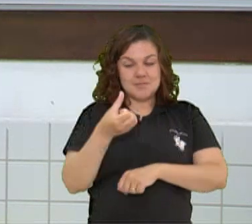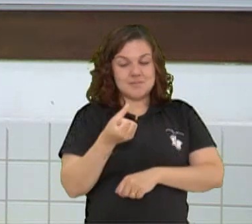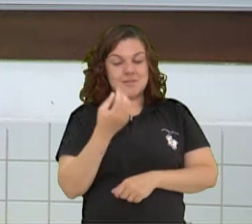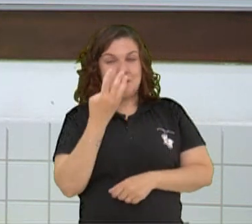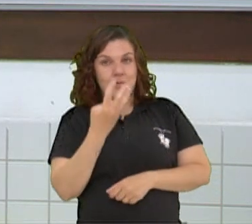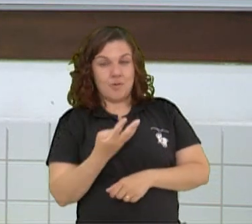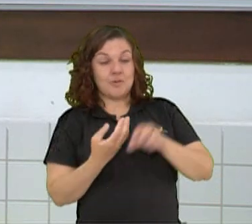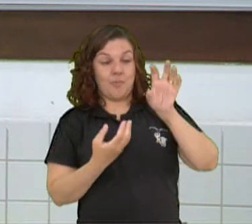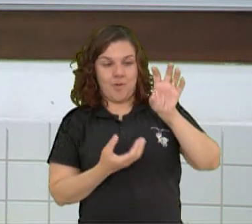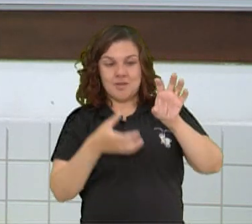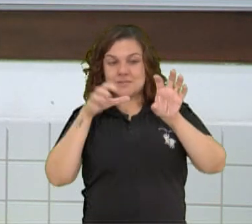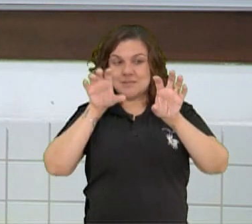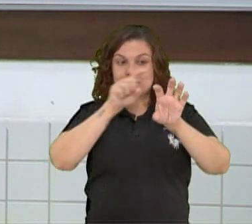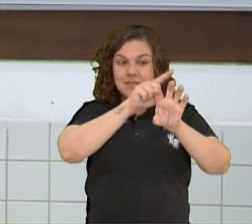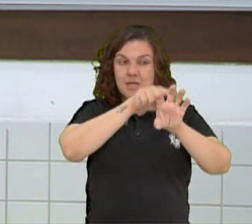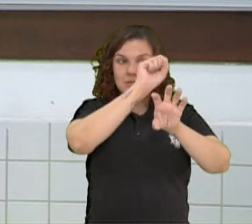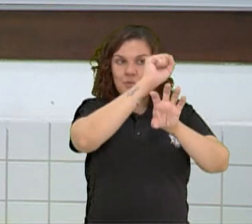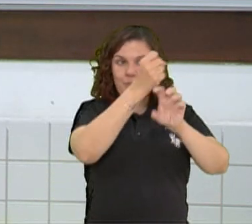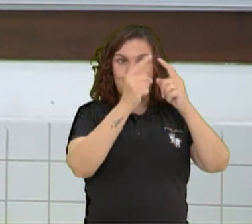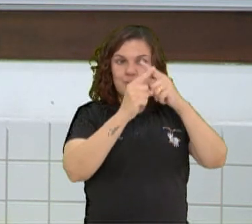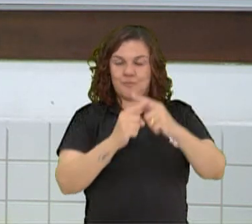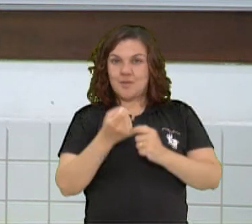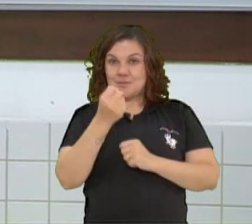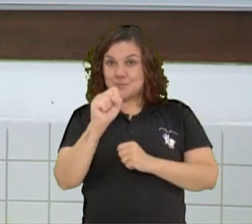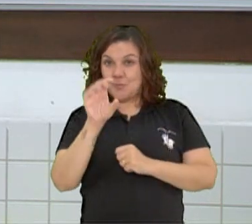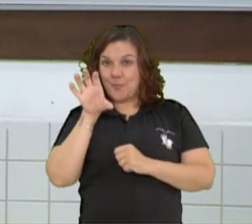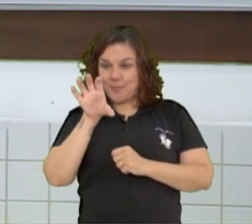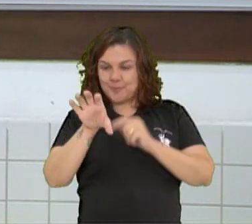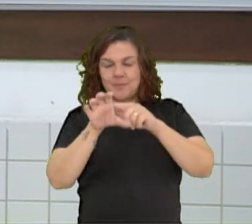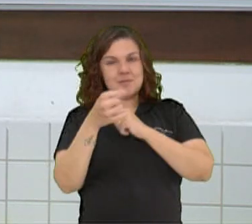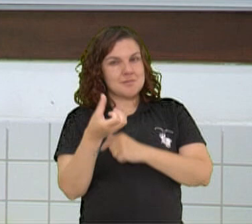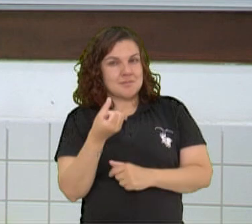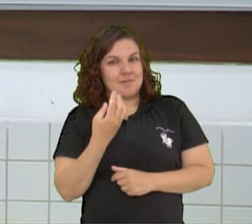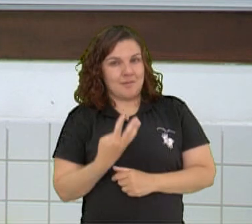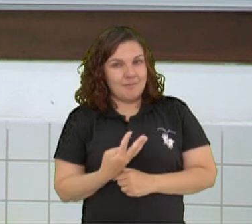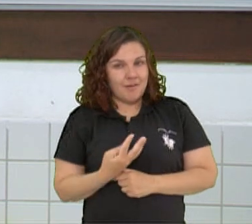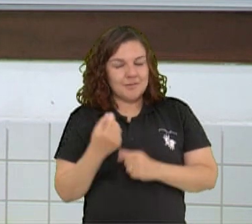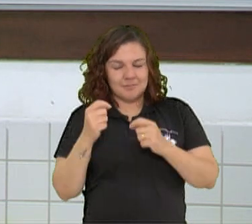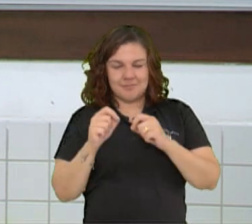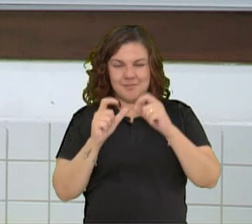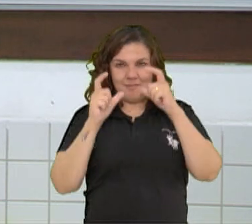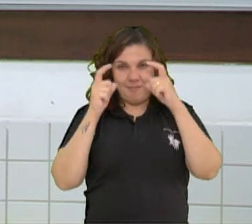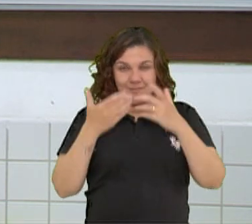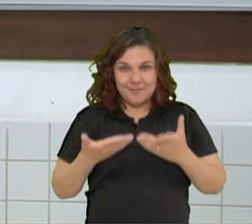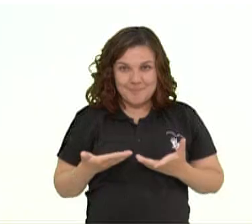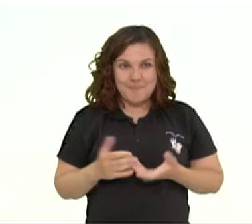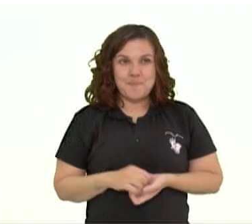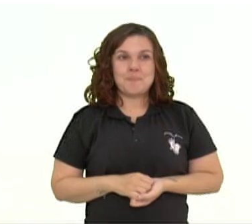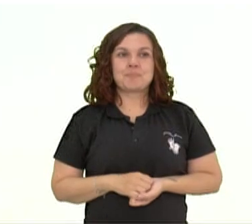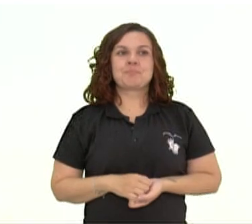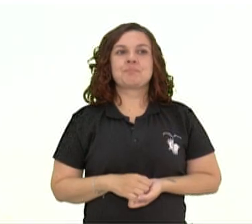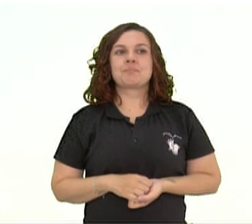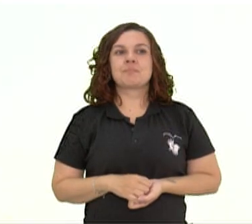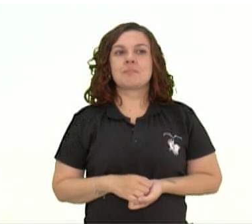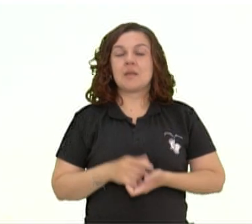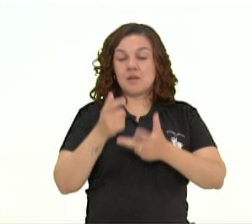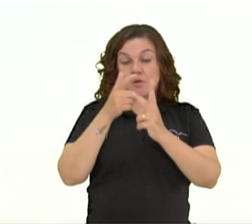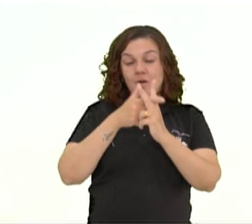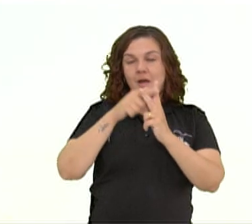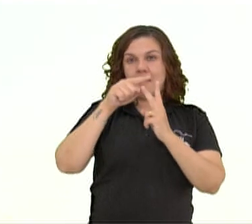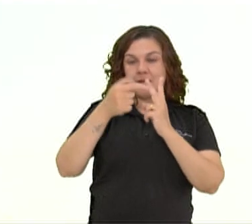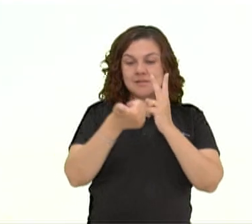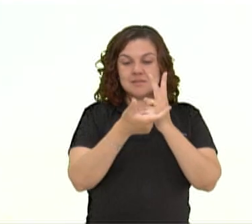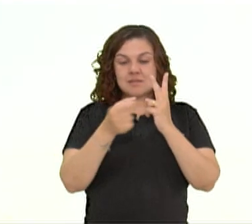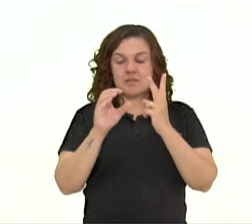64. É 8, tá? Ó, ó, atenção aí, hein? 8 vezes 8 é 64. Raiz de 10